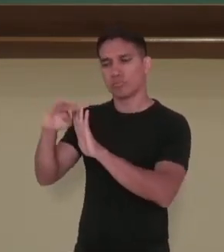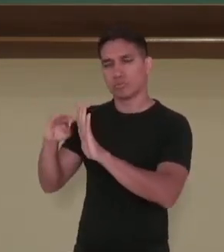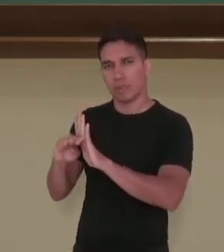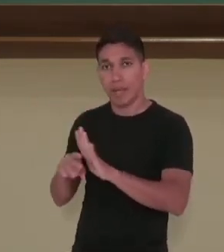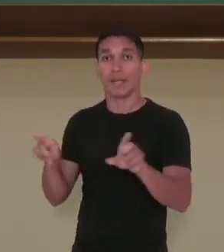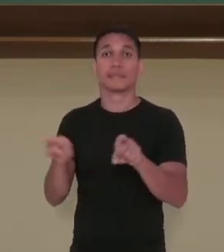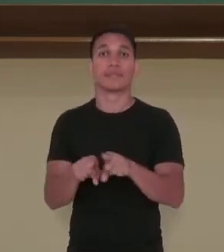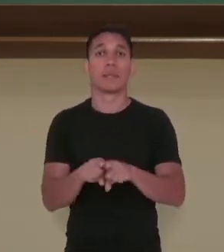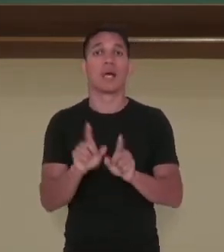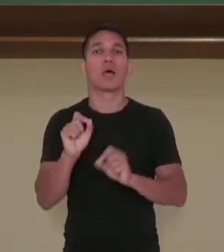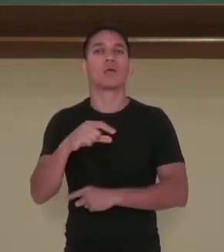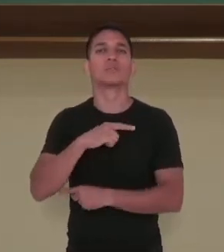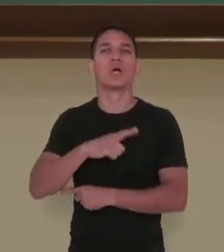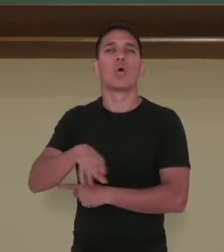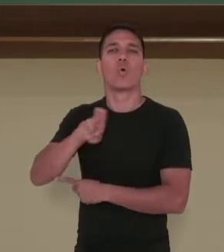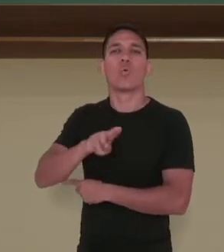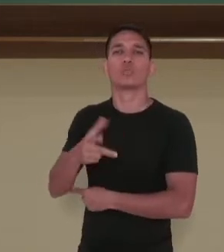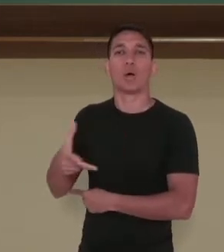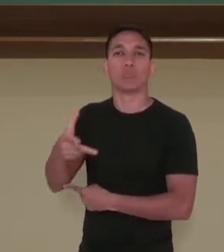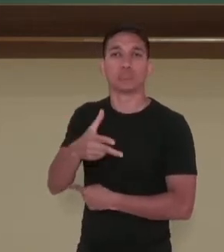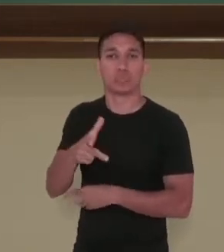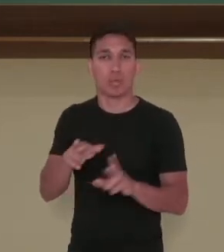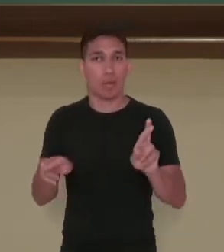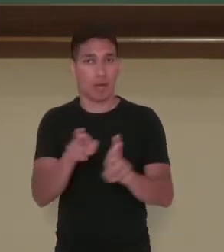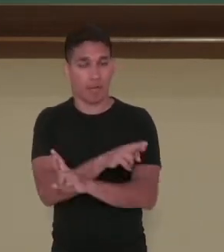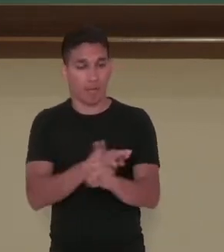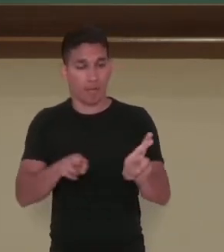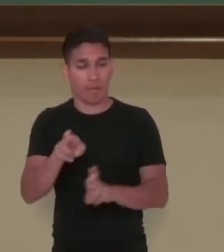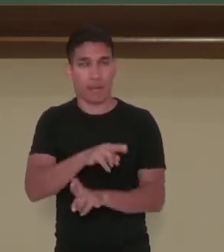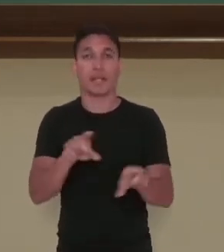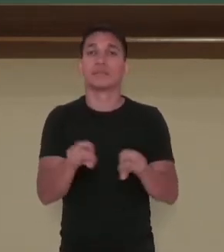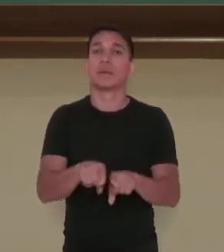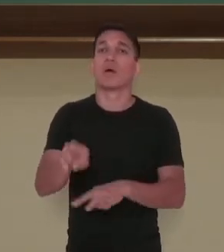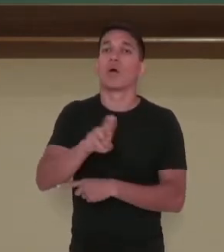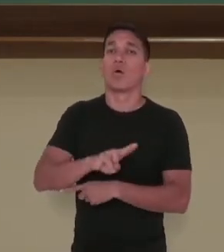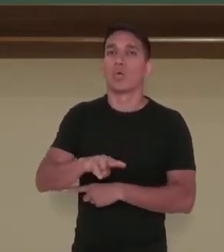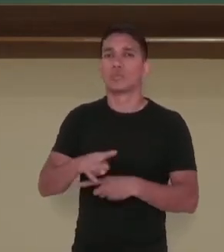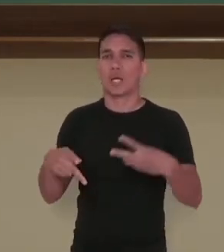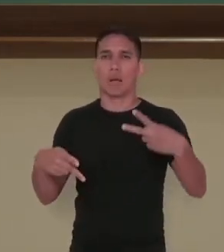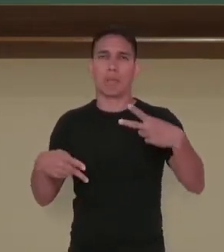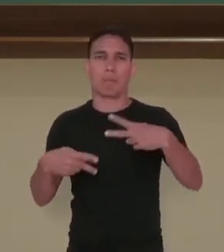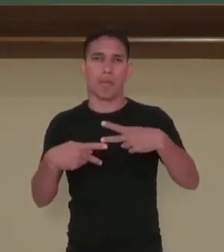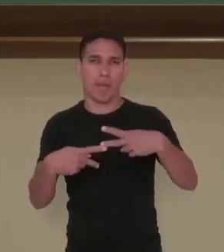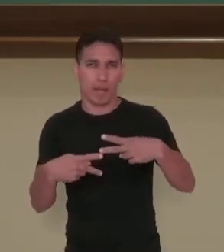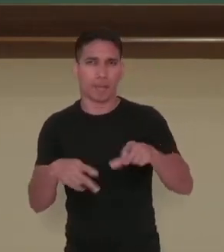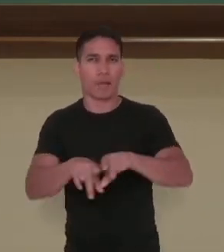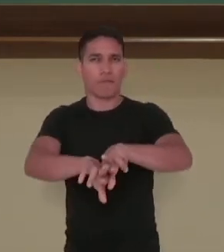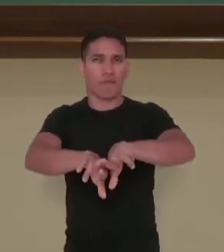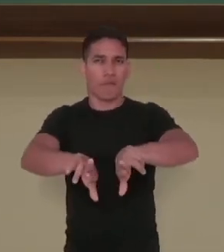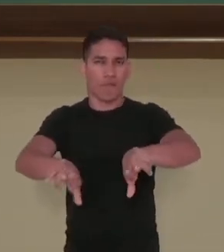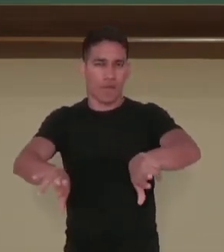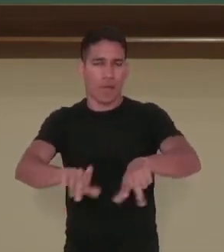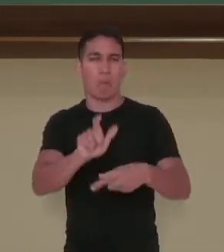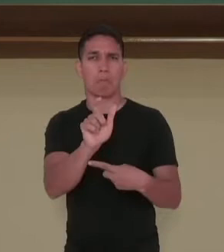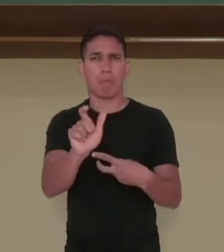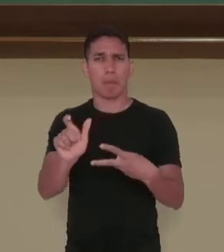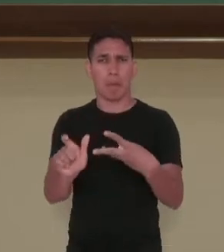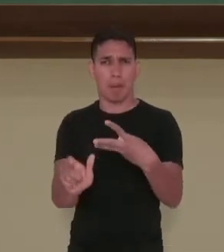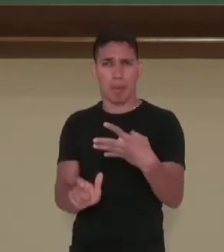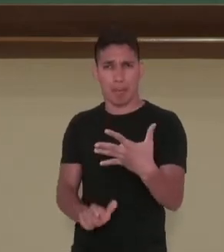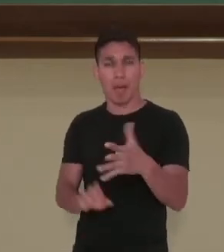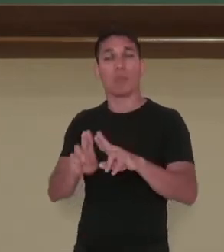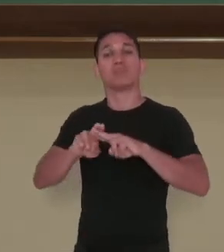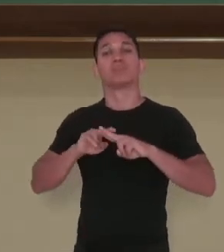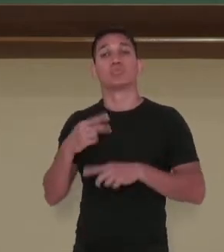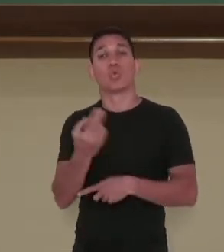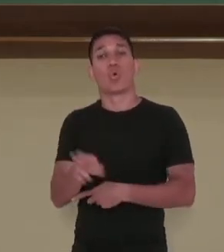os pronomes relativos. Há também o uso de preposições outras palavras. Em geral, ao